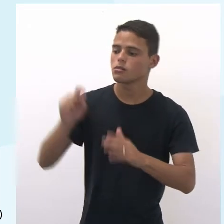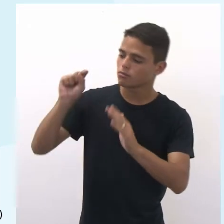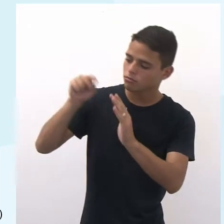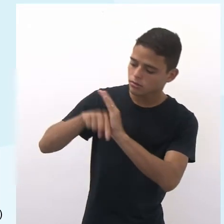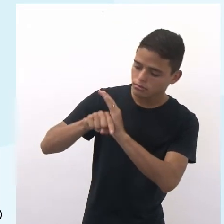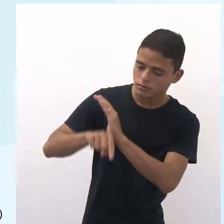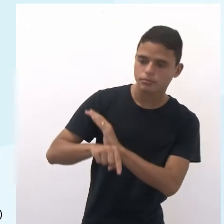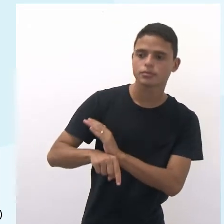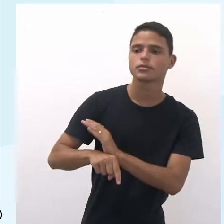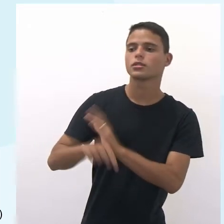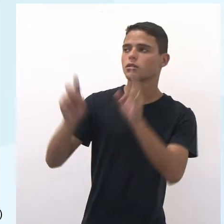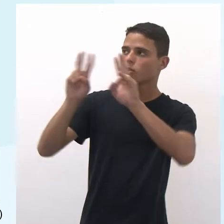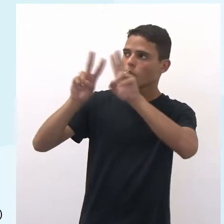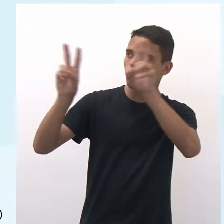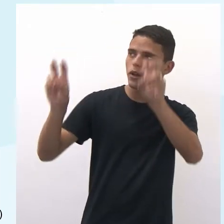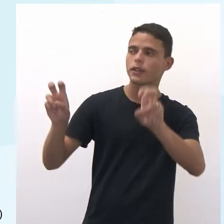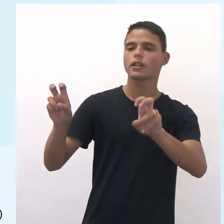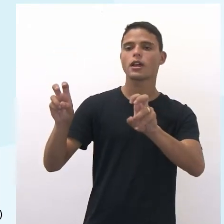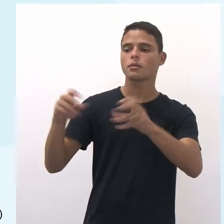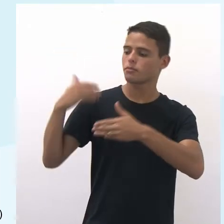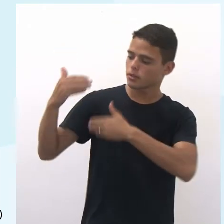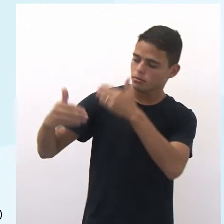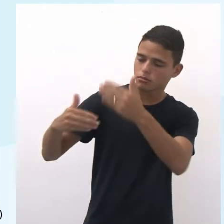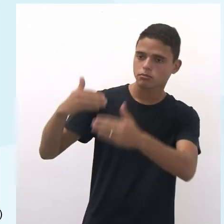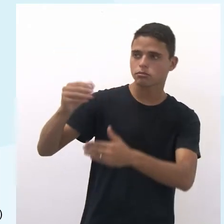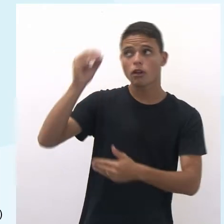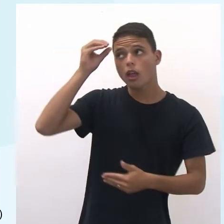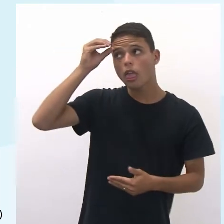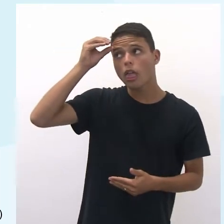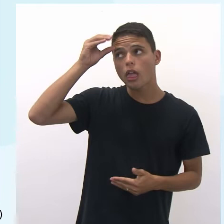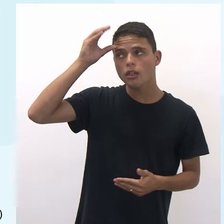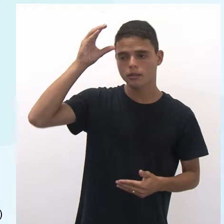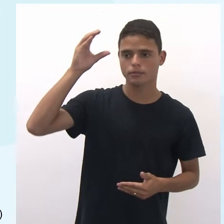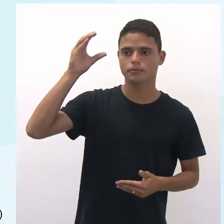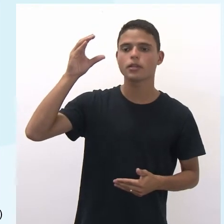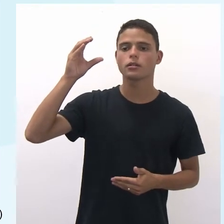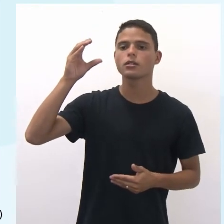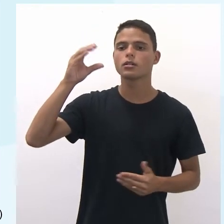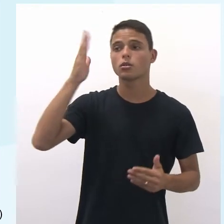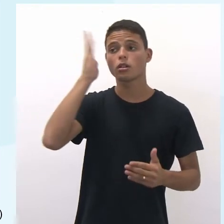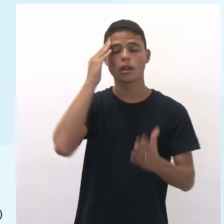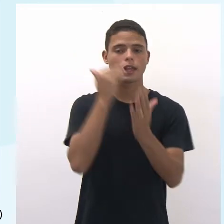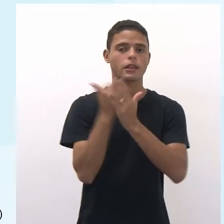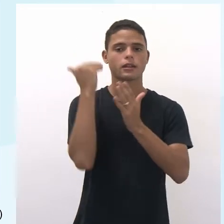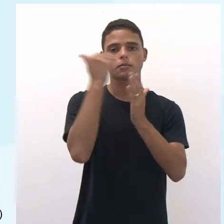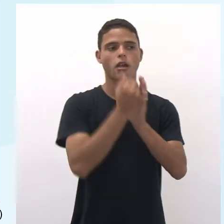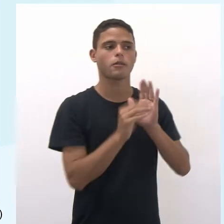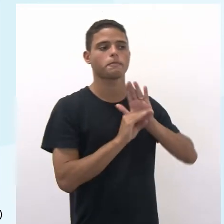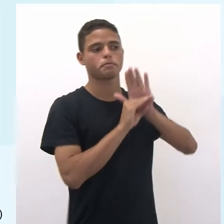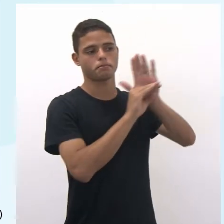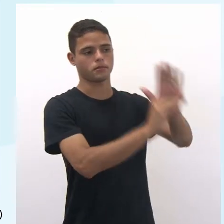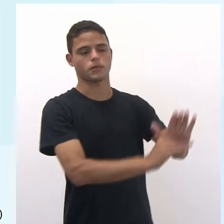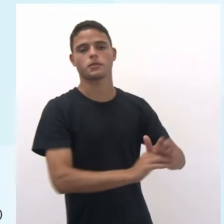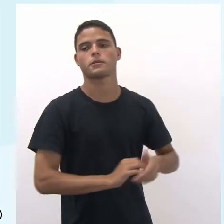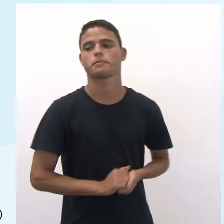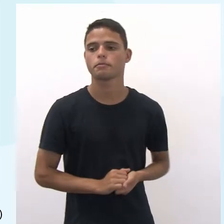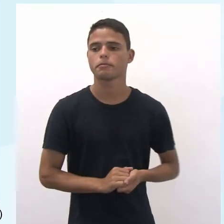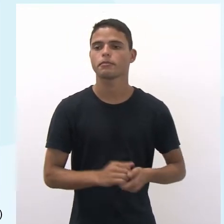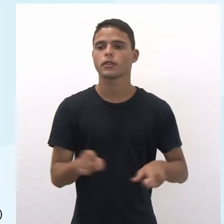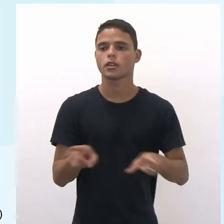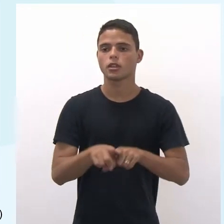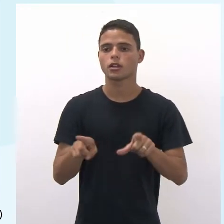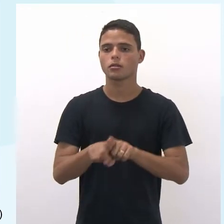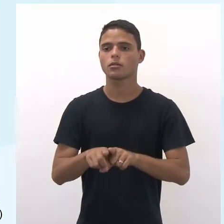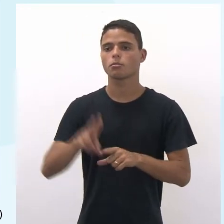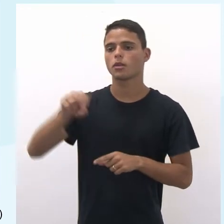aprofundar um determinado conteúdo para desenvolver melhor a sua aprendizagem, Saiba Mais vai ajudar. E no item lá, Notas de